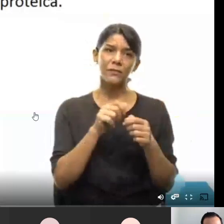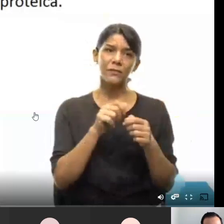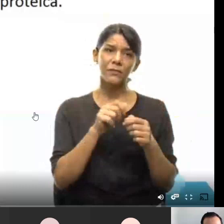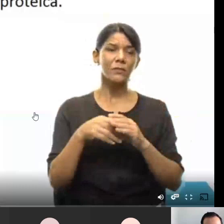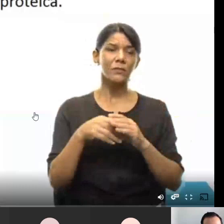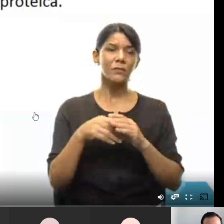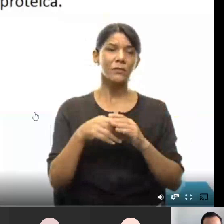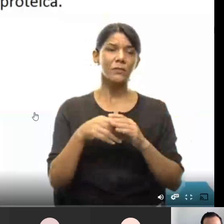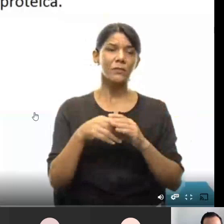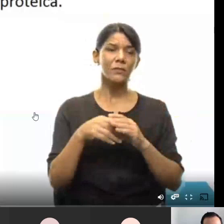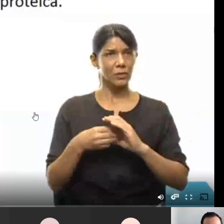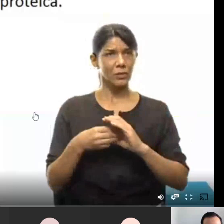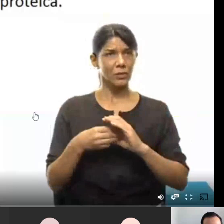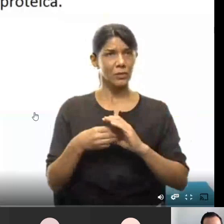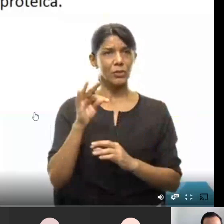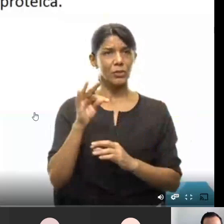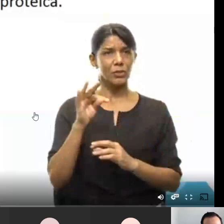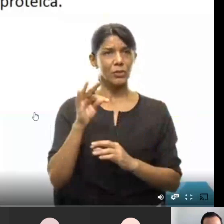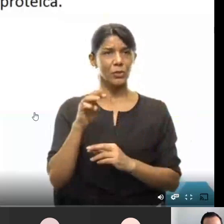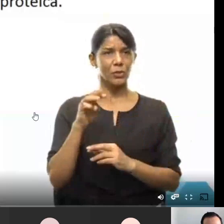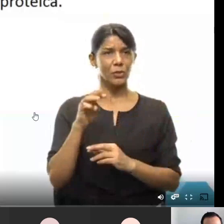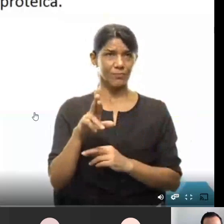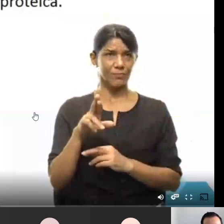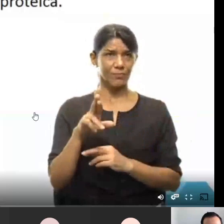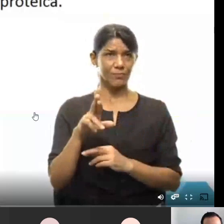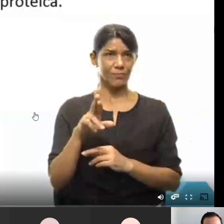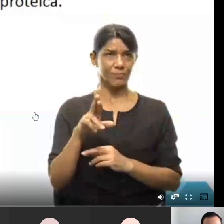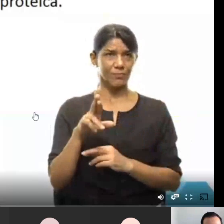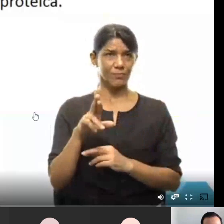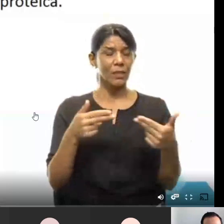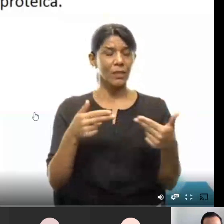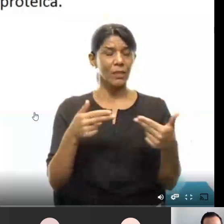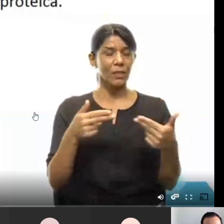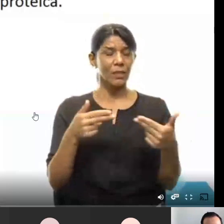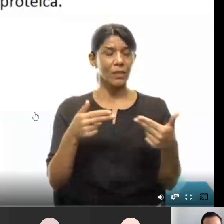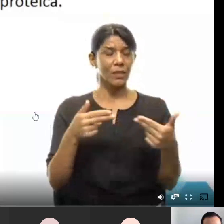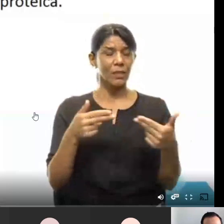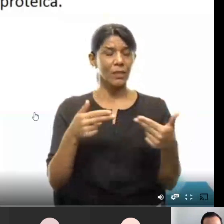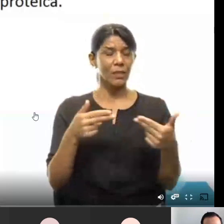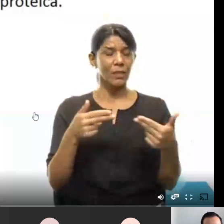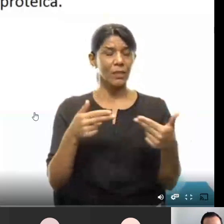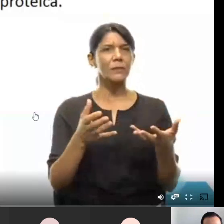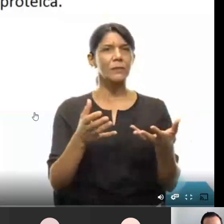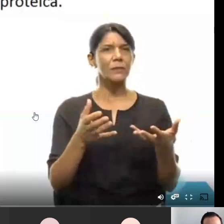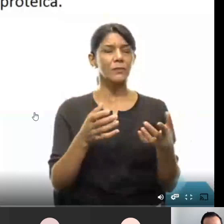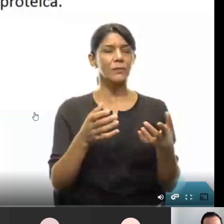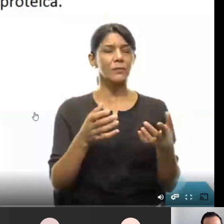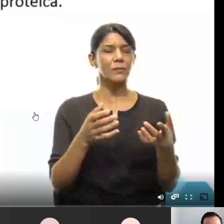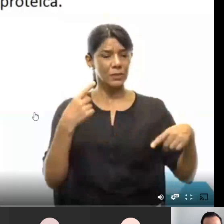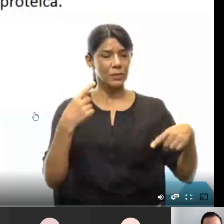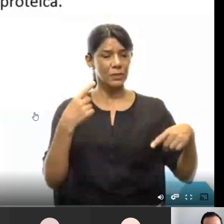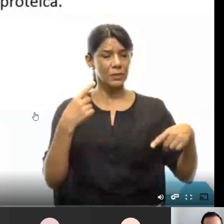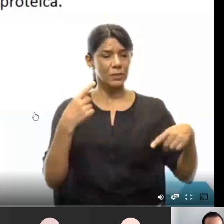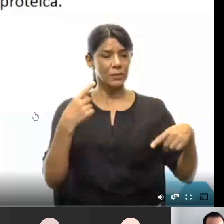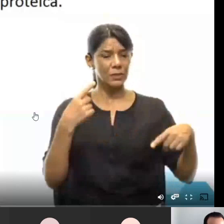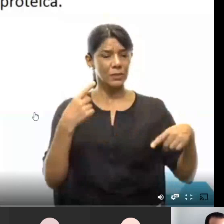células tumorais, ok? O mecanismo de ação, no caso, é a estimulação do sistema